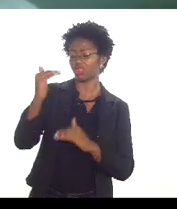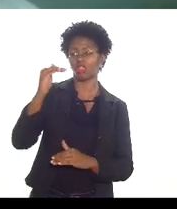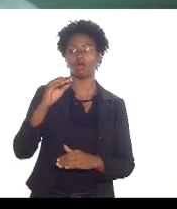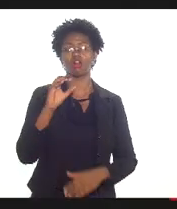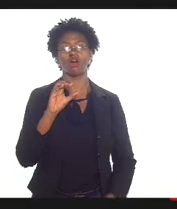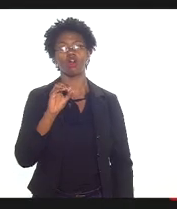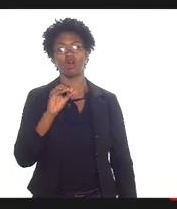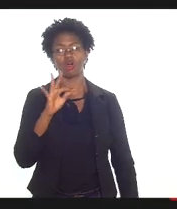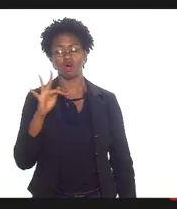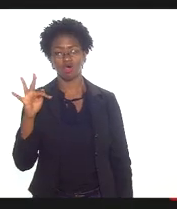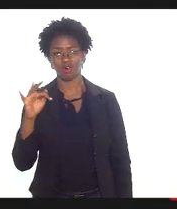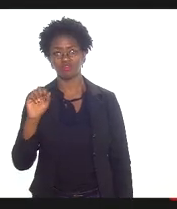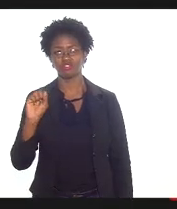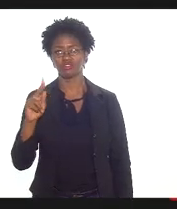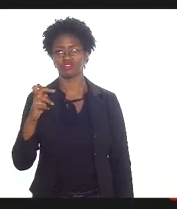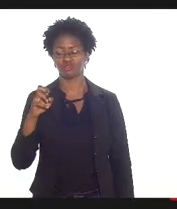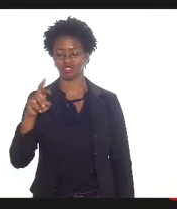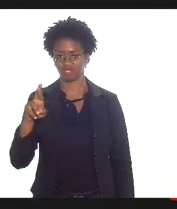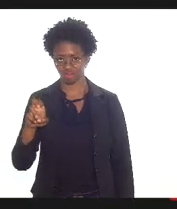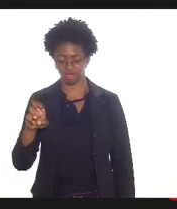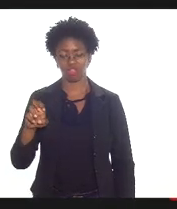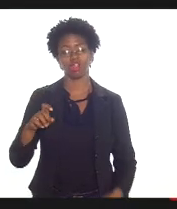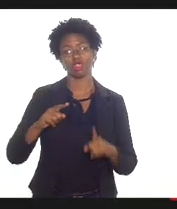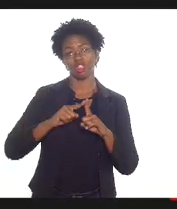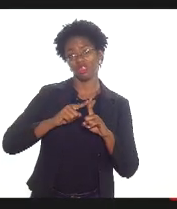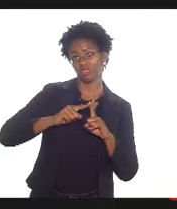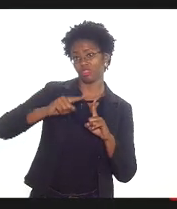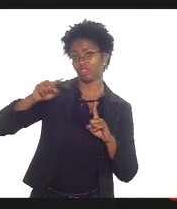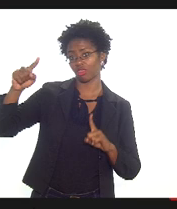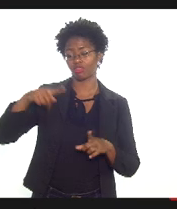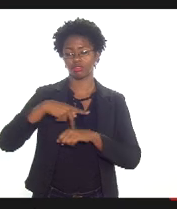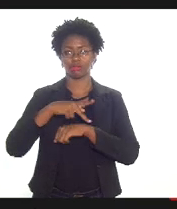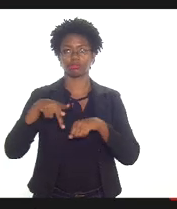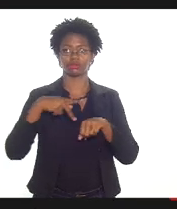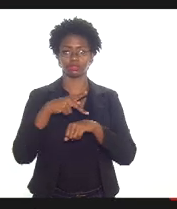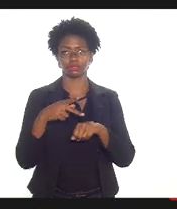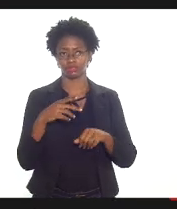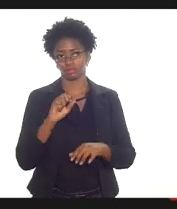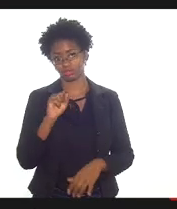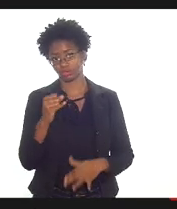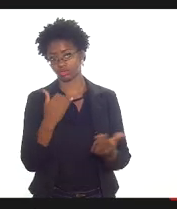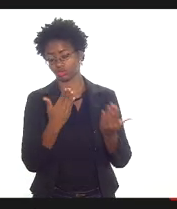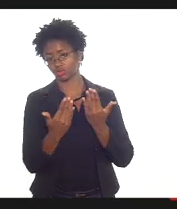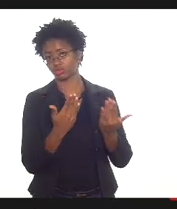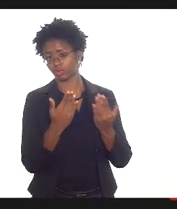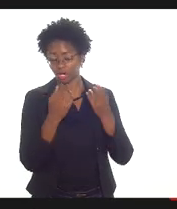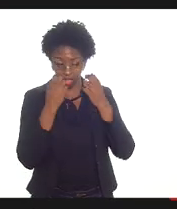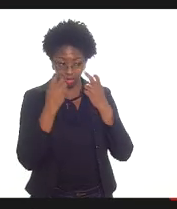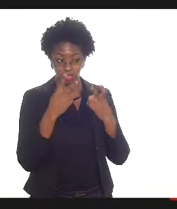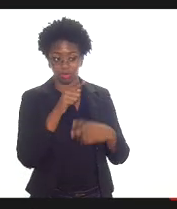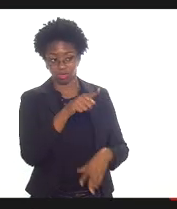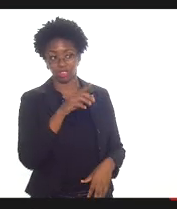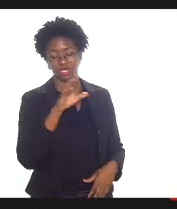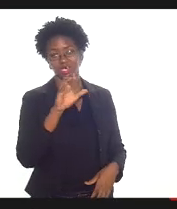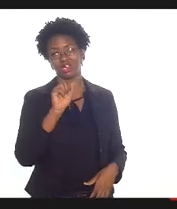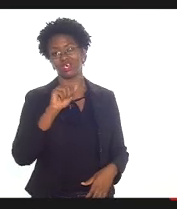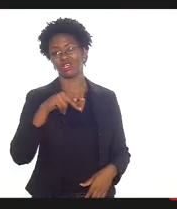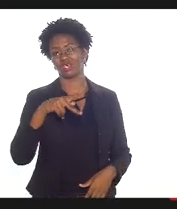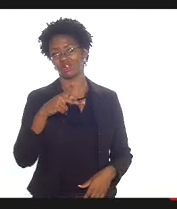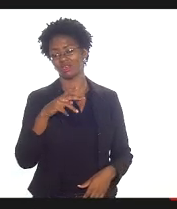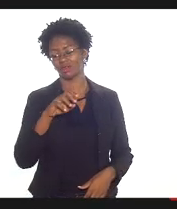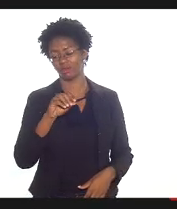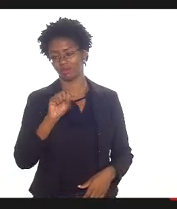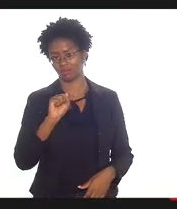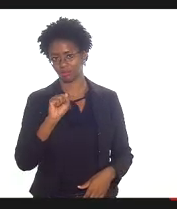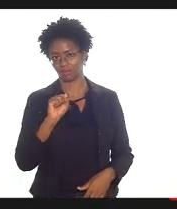marítima tem crescido muito no país, né, nos últimos anos. Se a gente olha a parte de Campos, né, ela, a